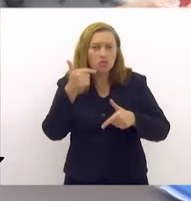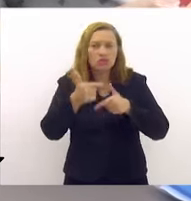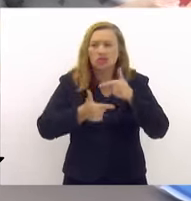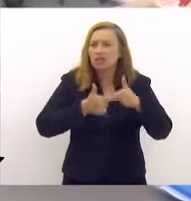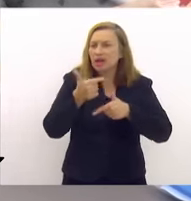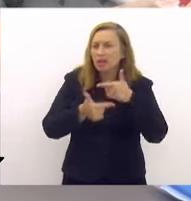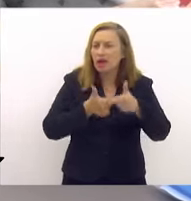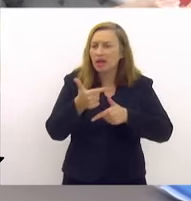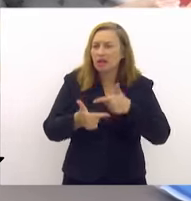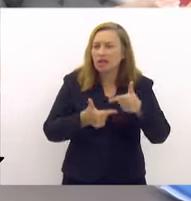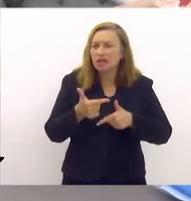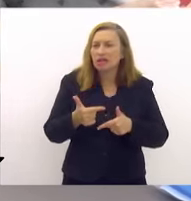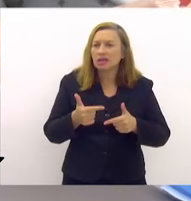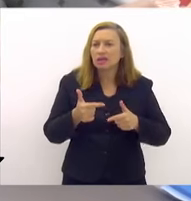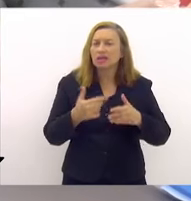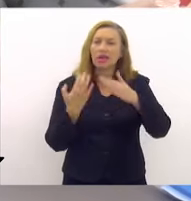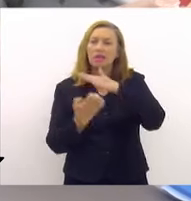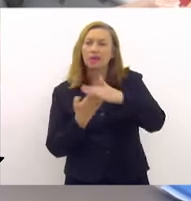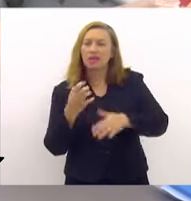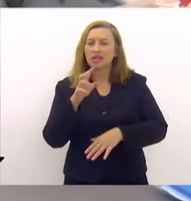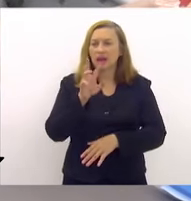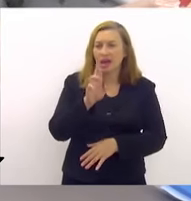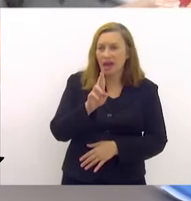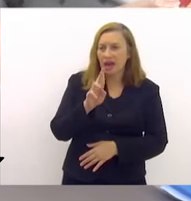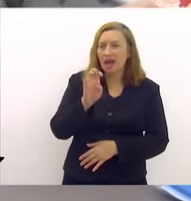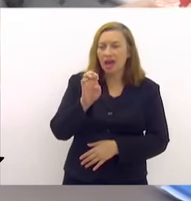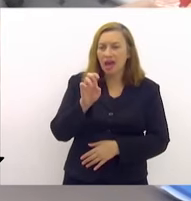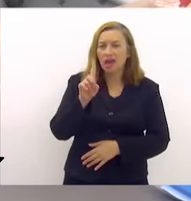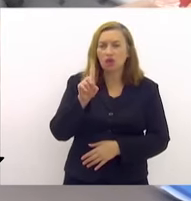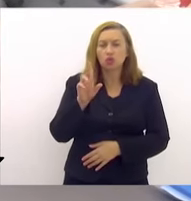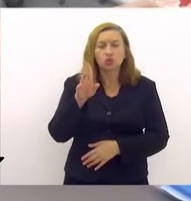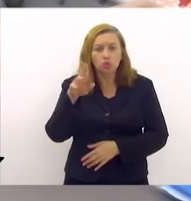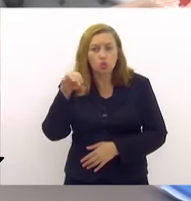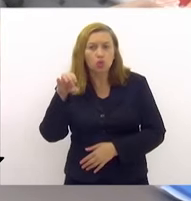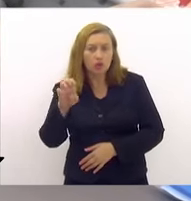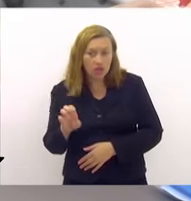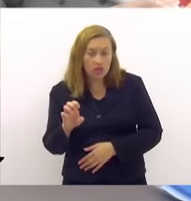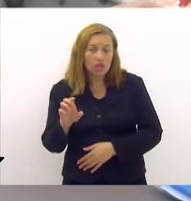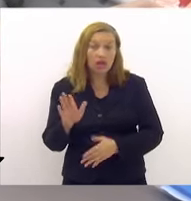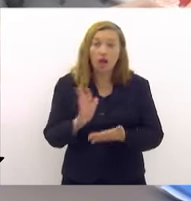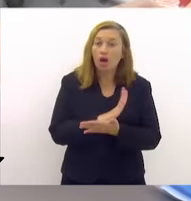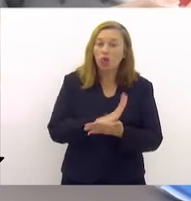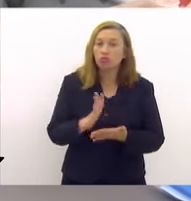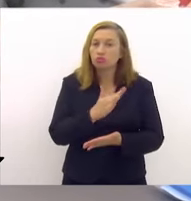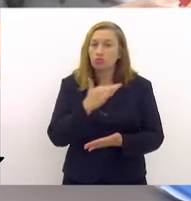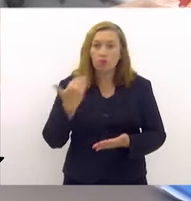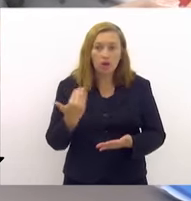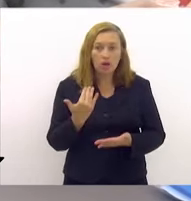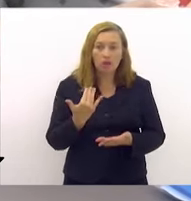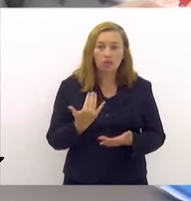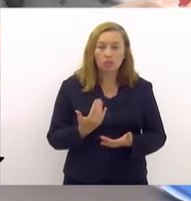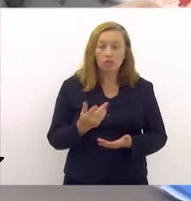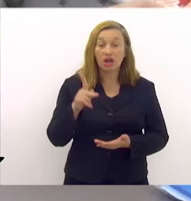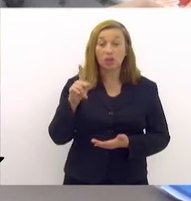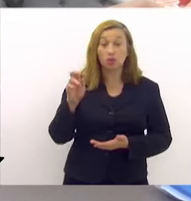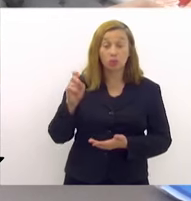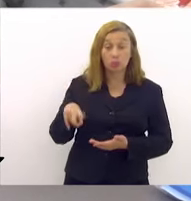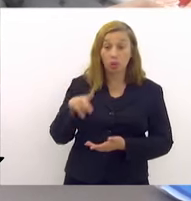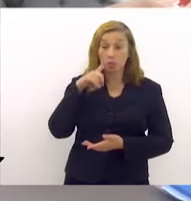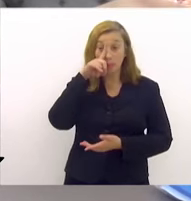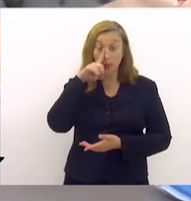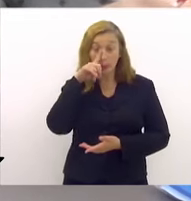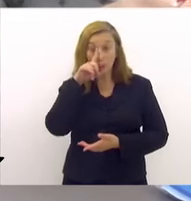e do metrô se contaminaram com amianto, alguns morreram. Então, essa é uma lei, a primeira delas